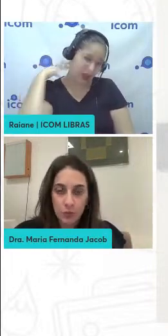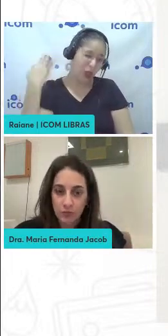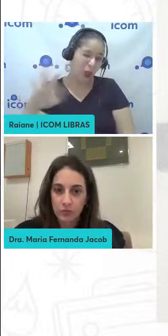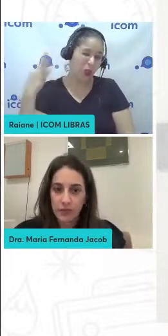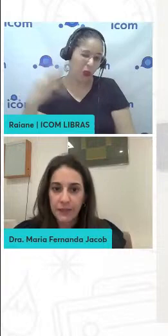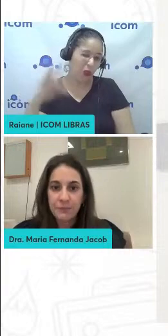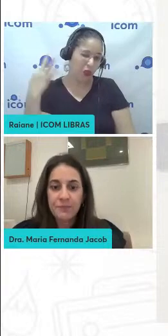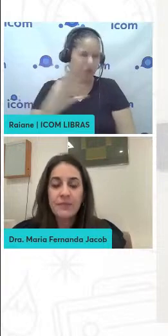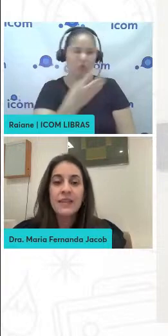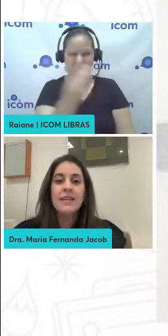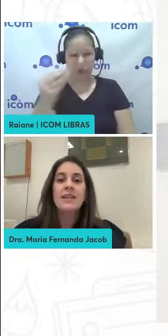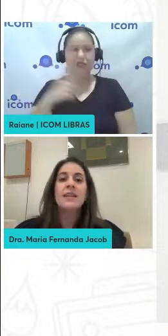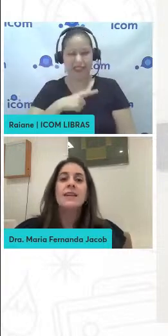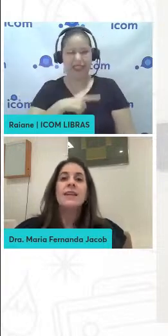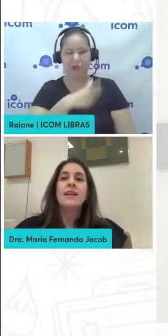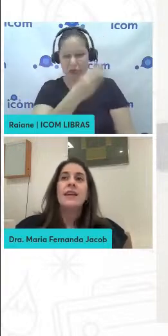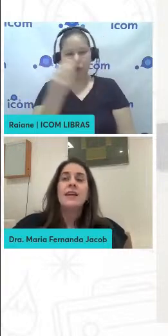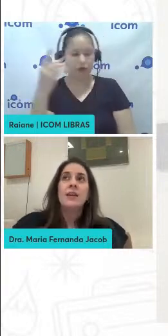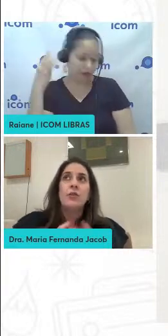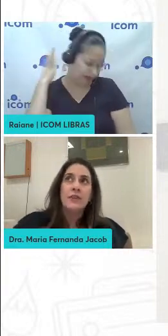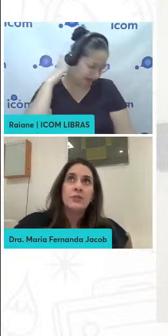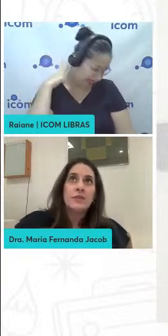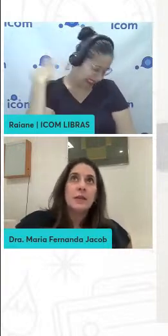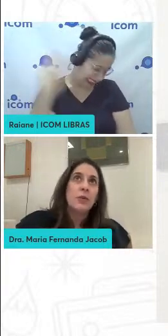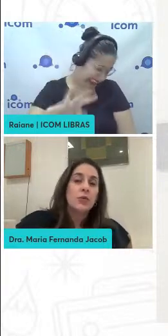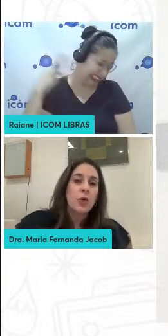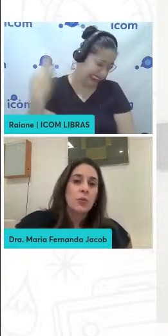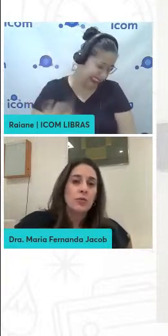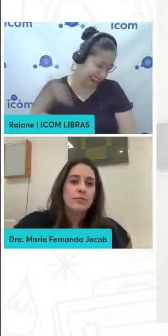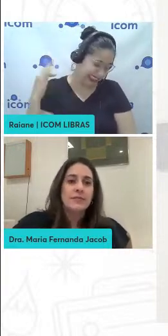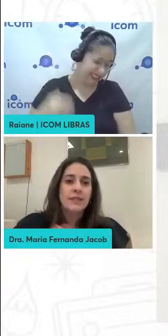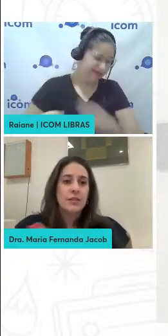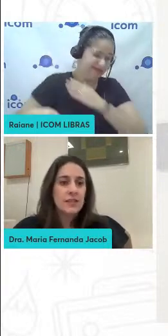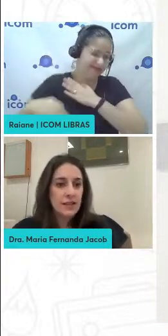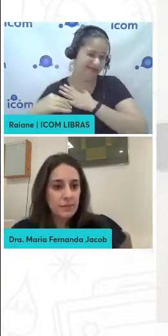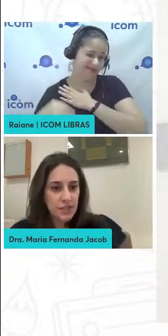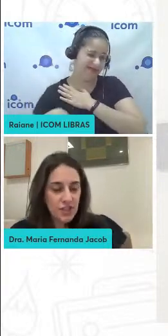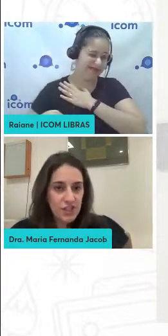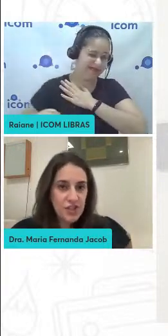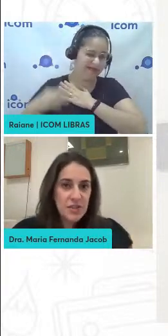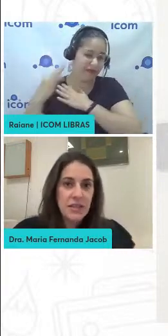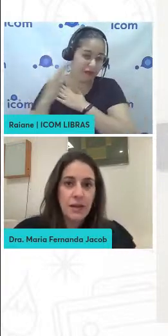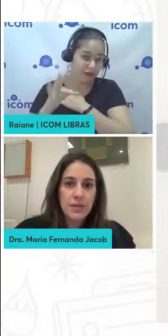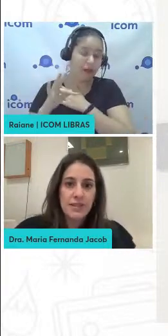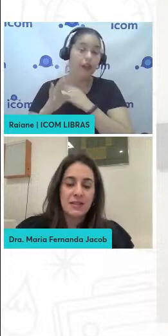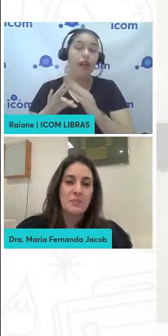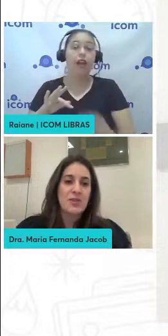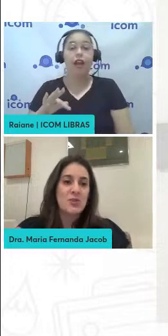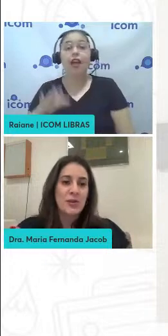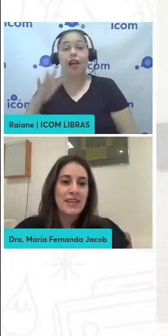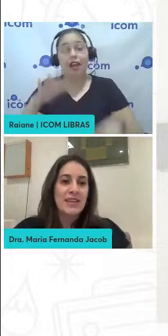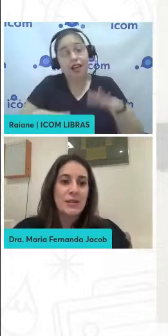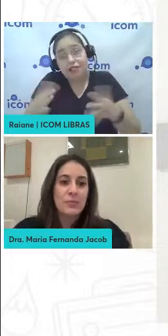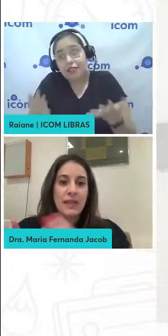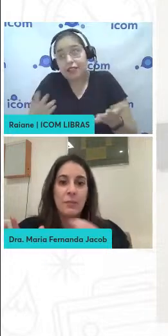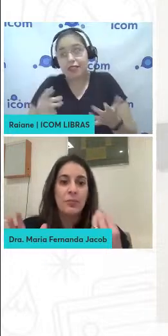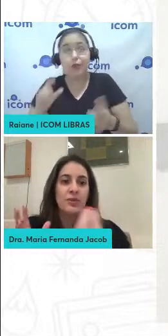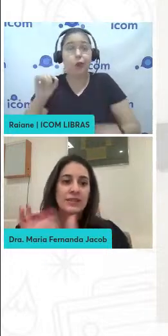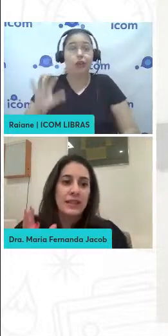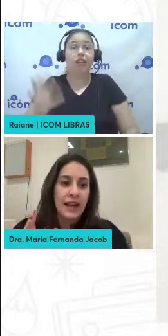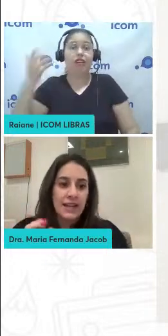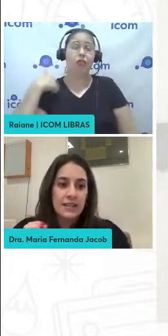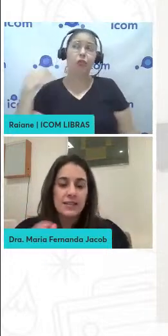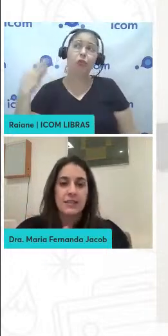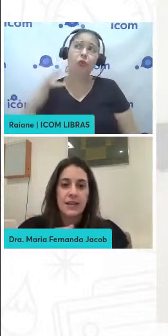muito comum, né? O fato de ser muito comum, não necessariamente a gente sabe exatamente o que tem